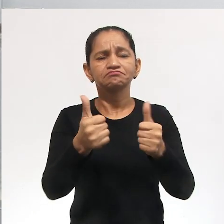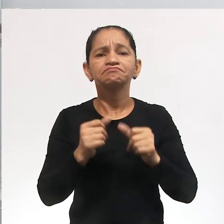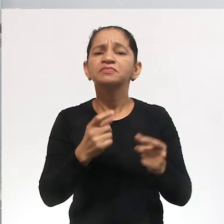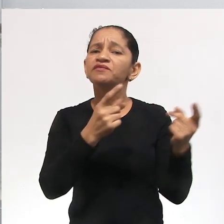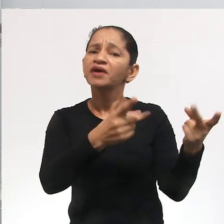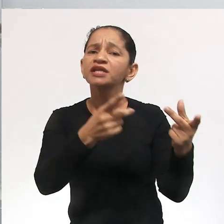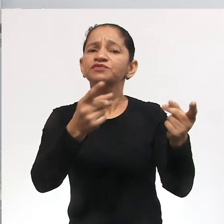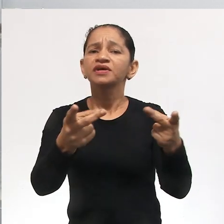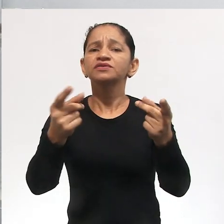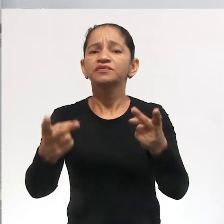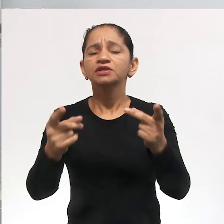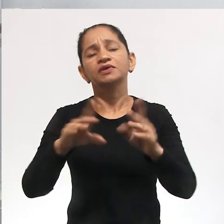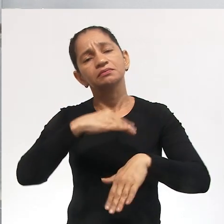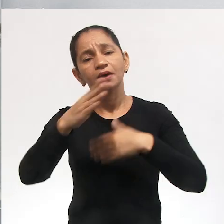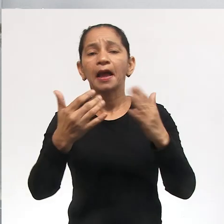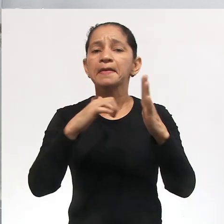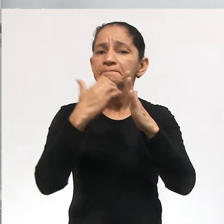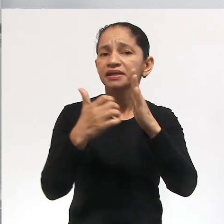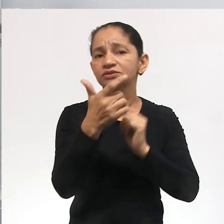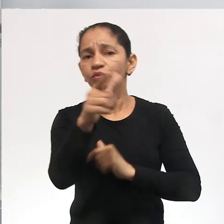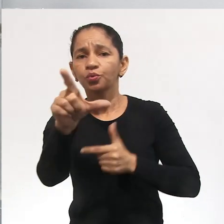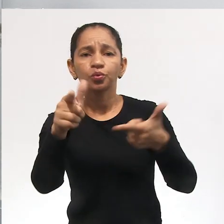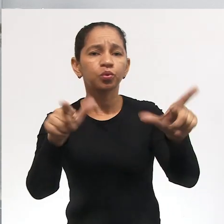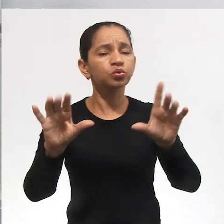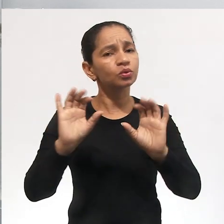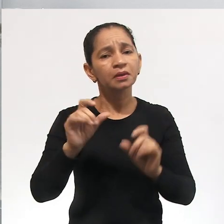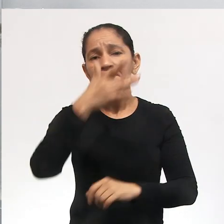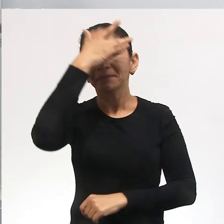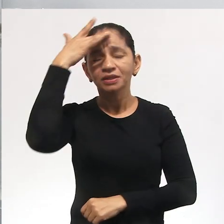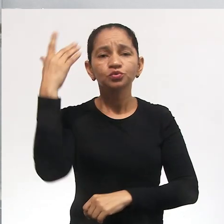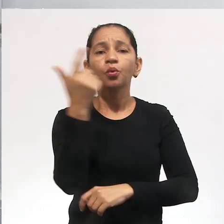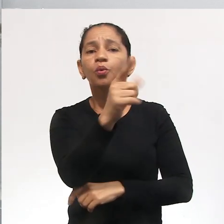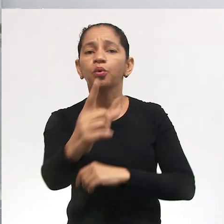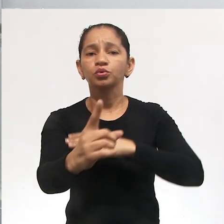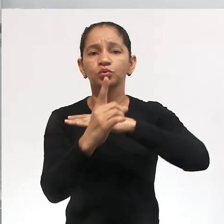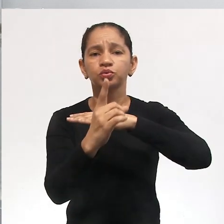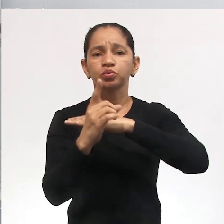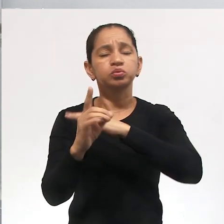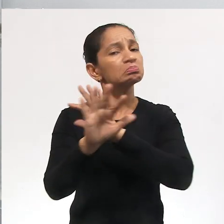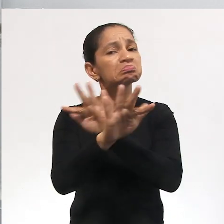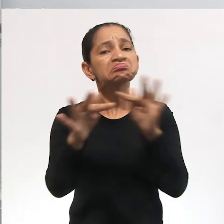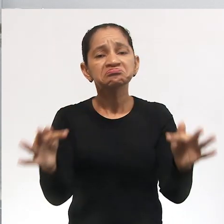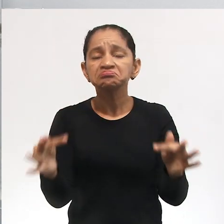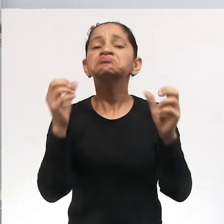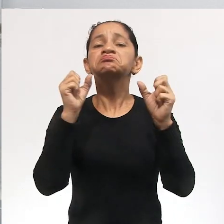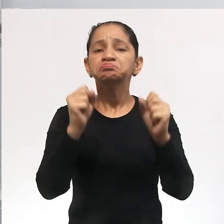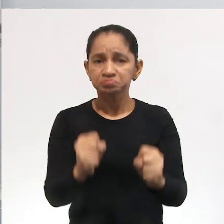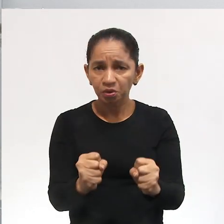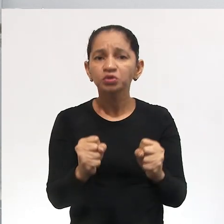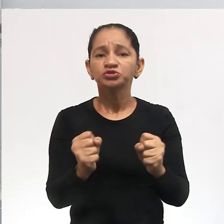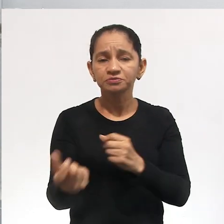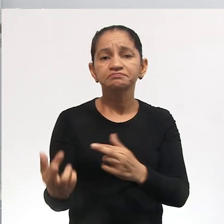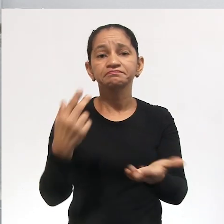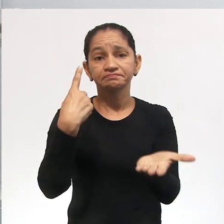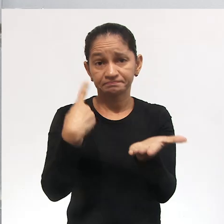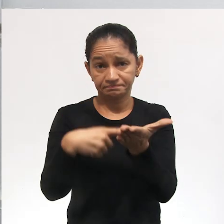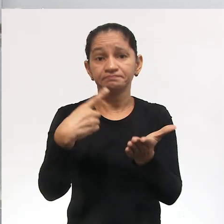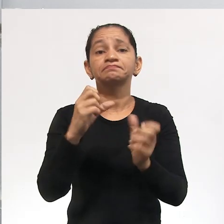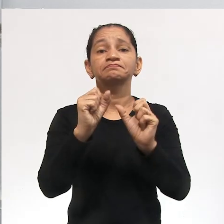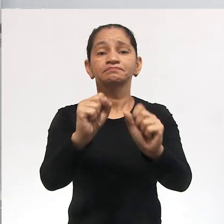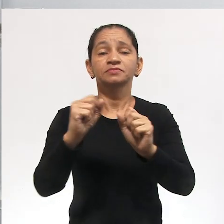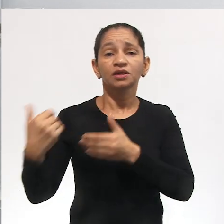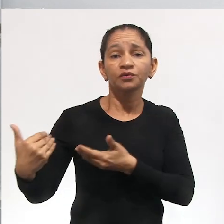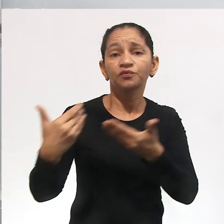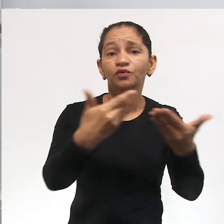empresas, para outras pessoas. Então, o fato da gente se comprometer, transferir a posse dessa torta a